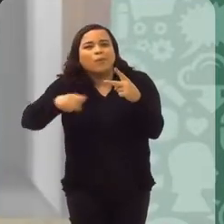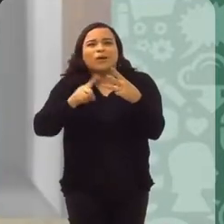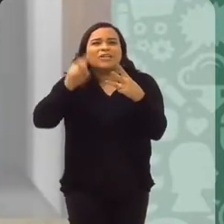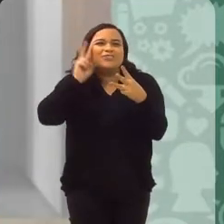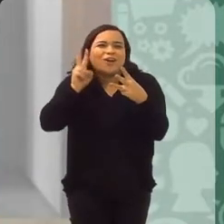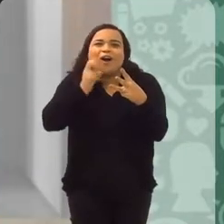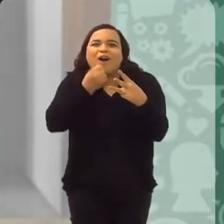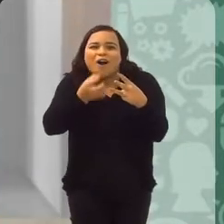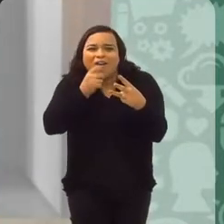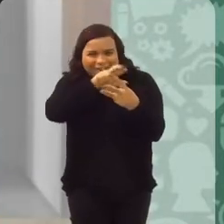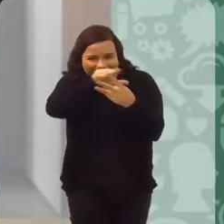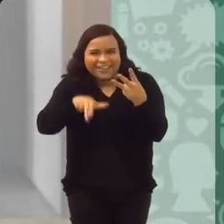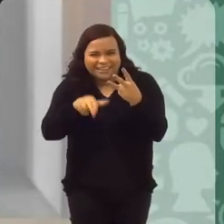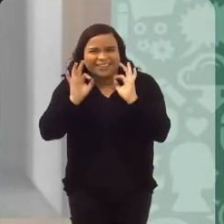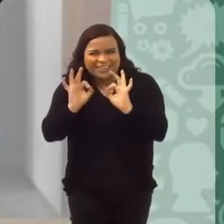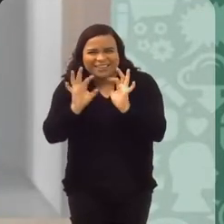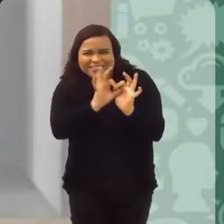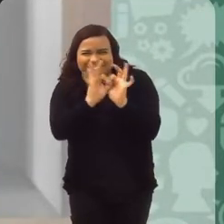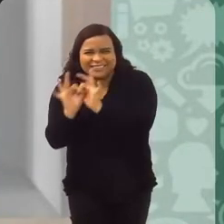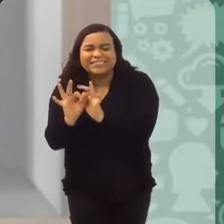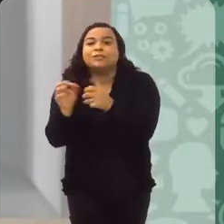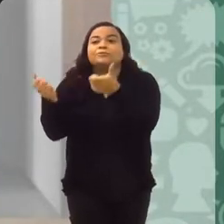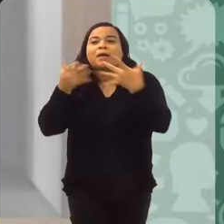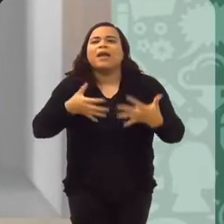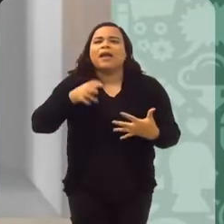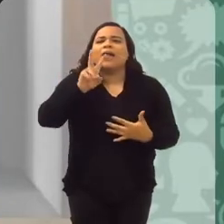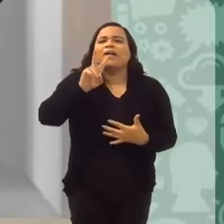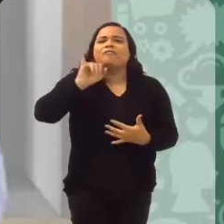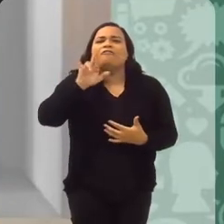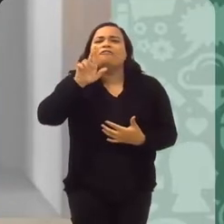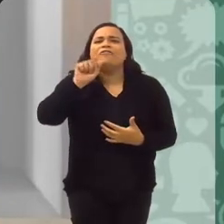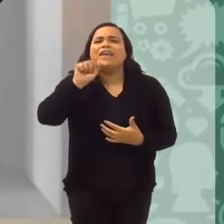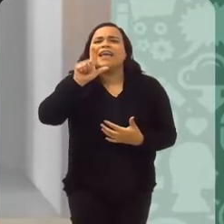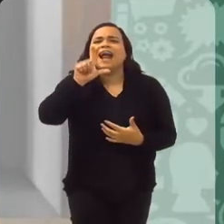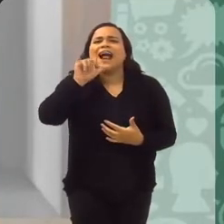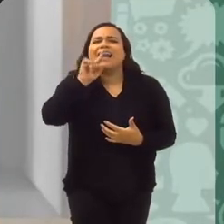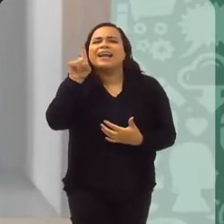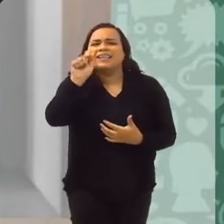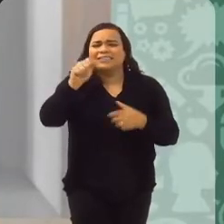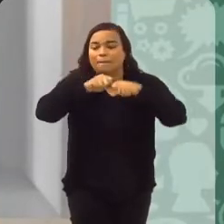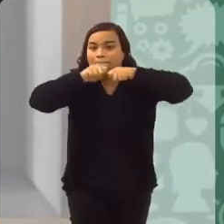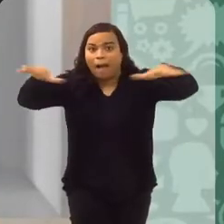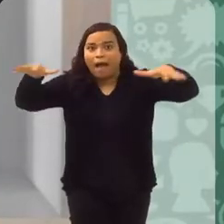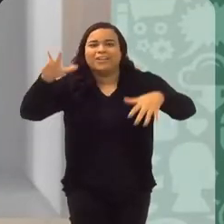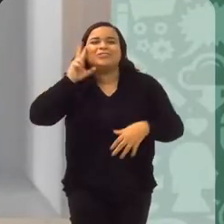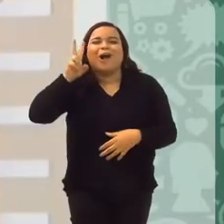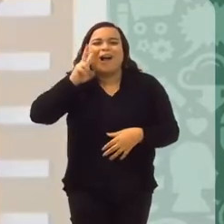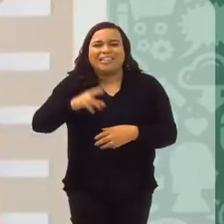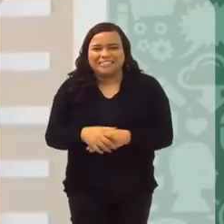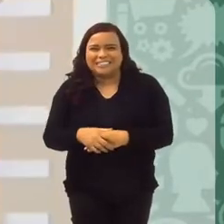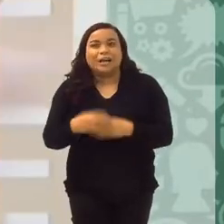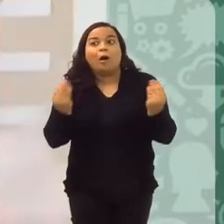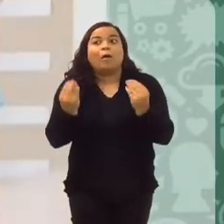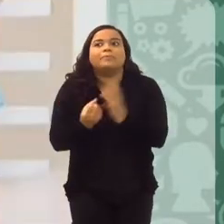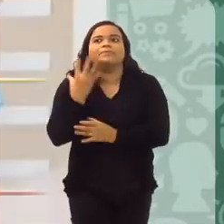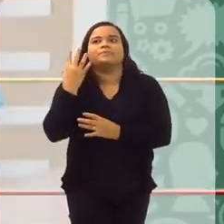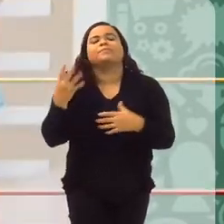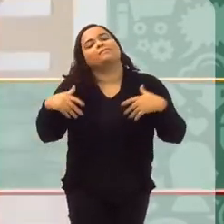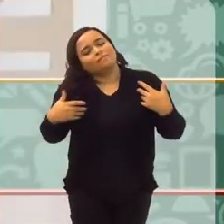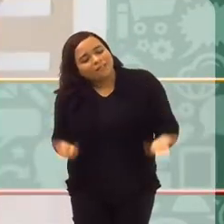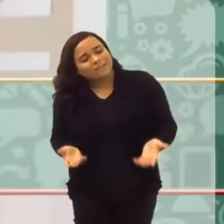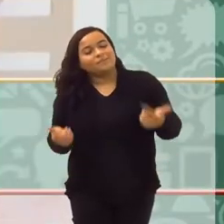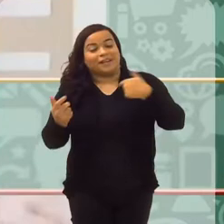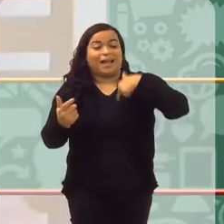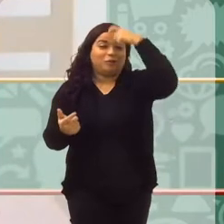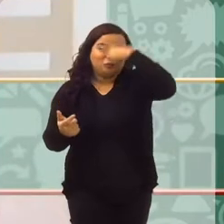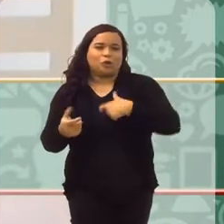histórias. Conta pra gente o que é o Viraliza Histórias, como surgiu. Esse projeto da contação, eu sou contadora de